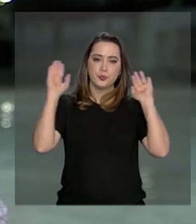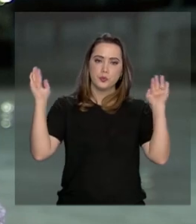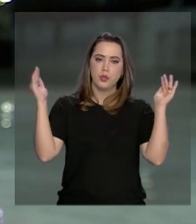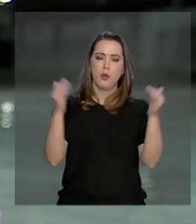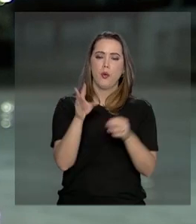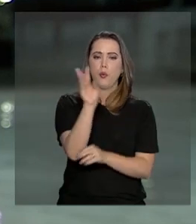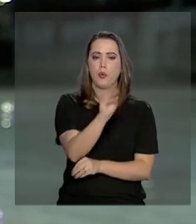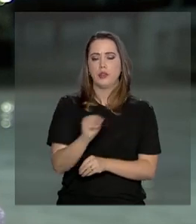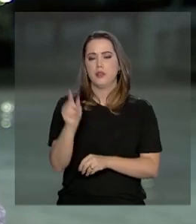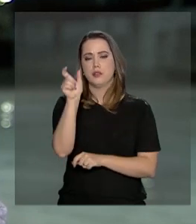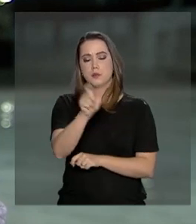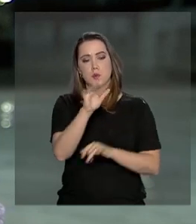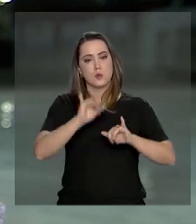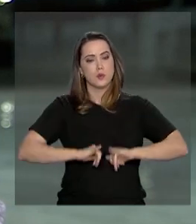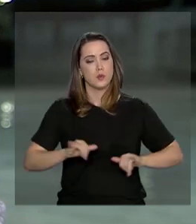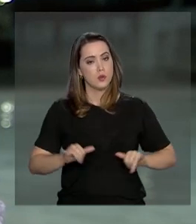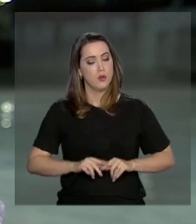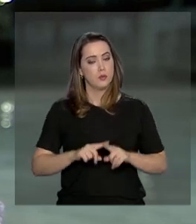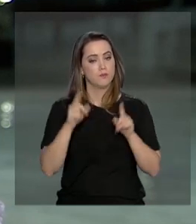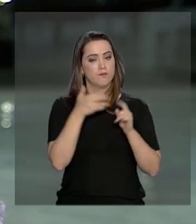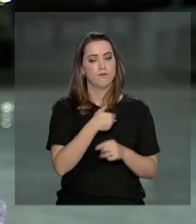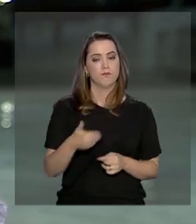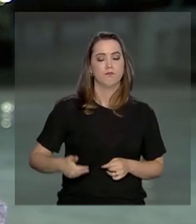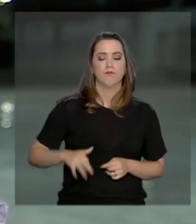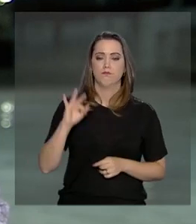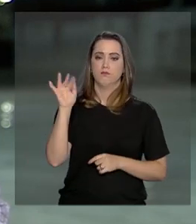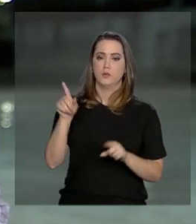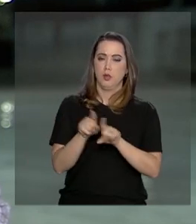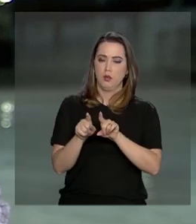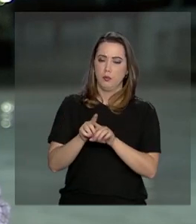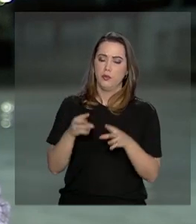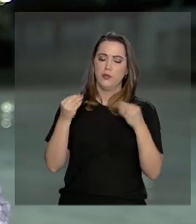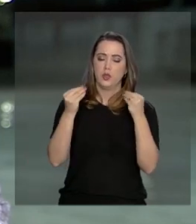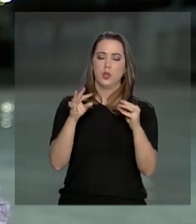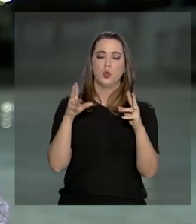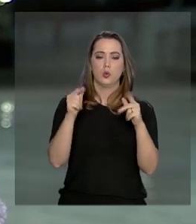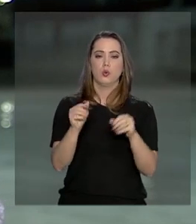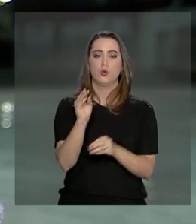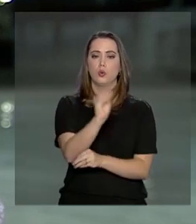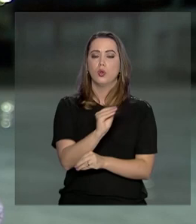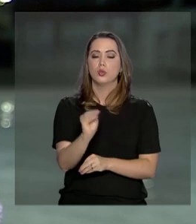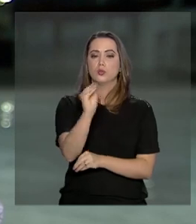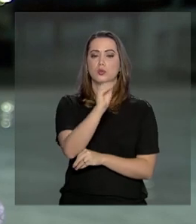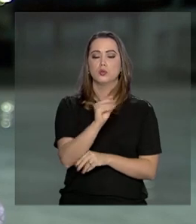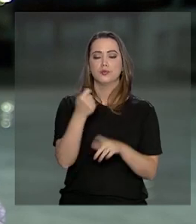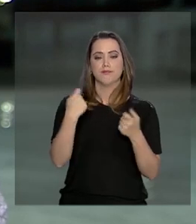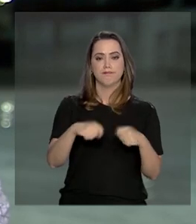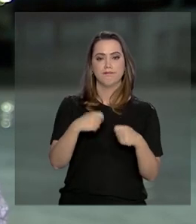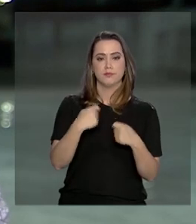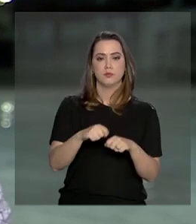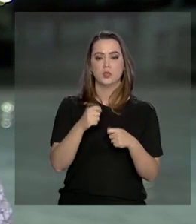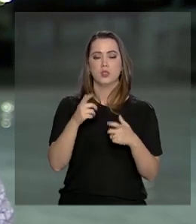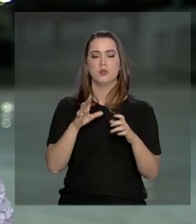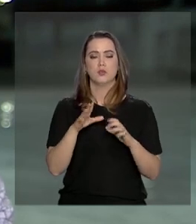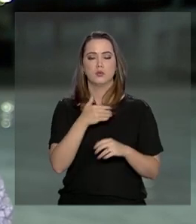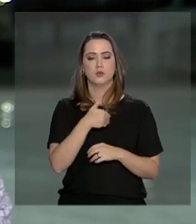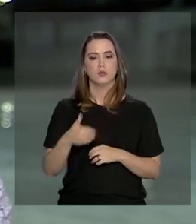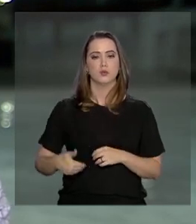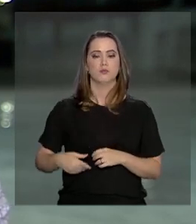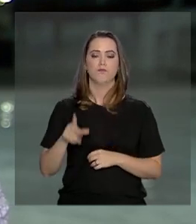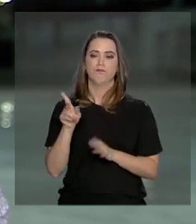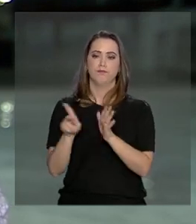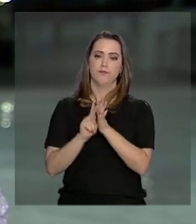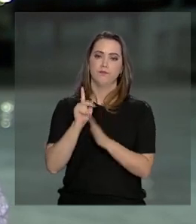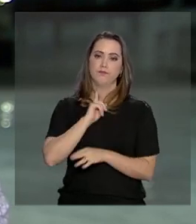o atendimento às vítimas, mas que o governo federal também vai dar toda a assistência às demandas do governo de